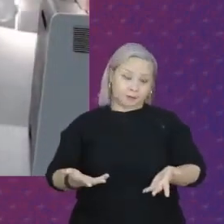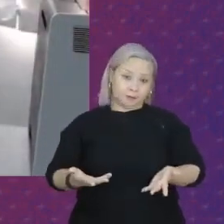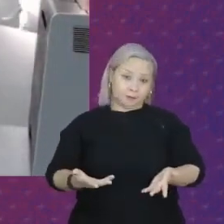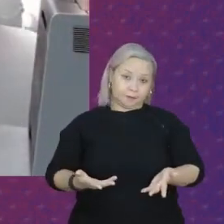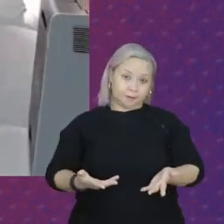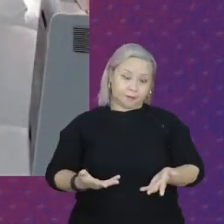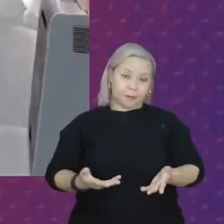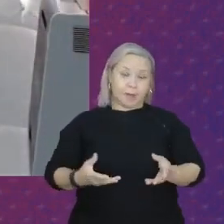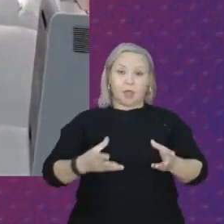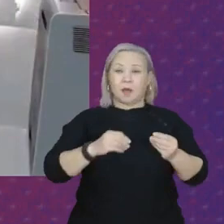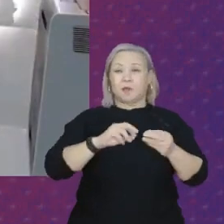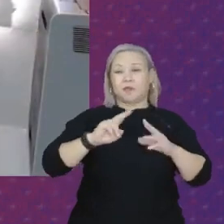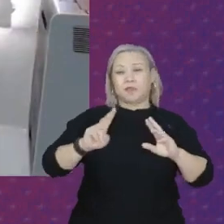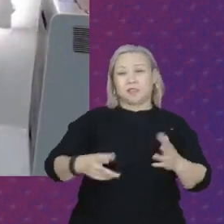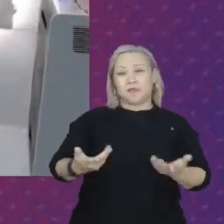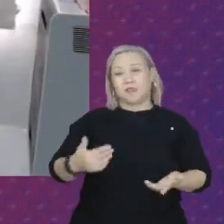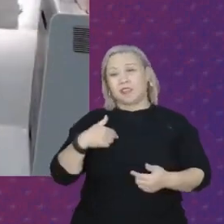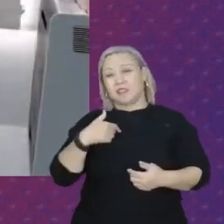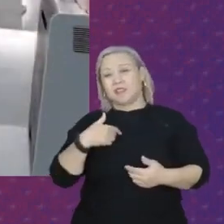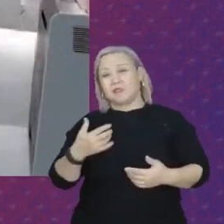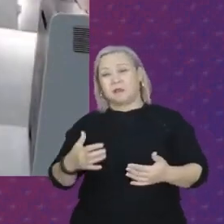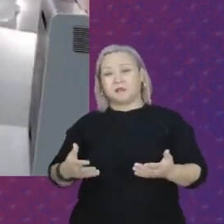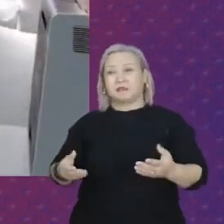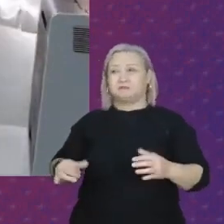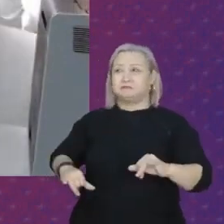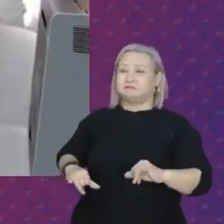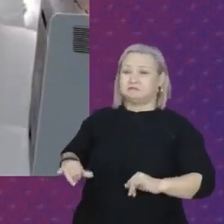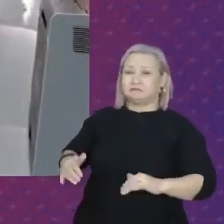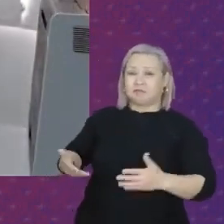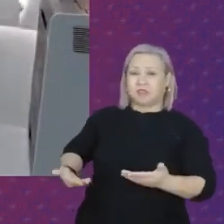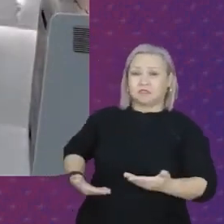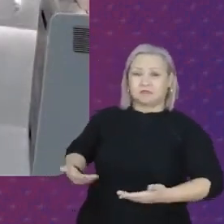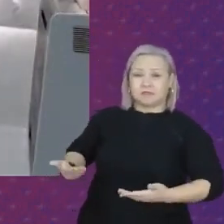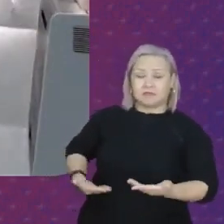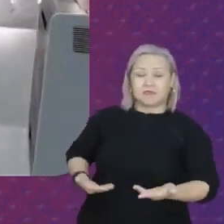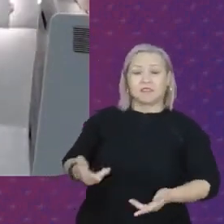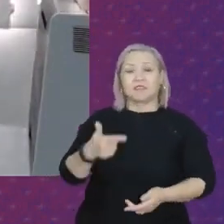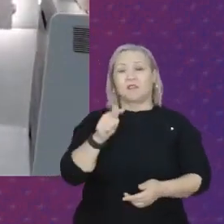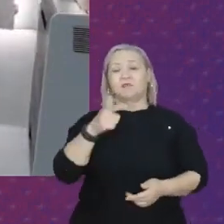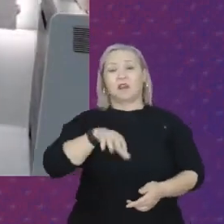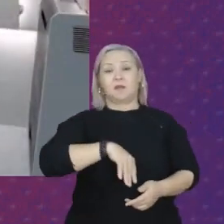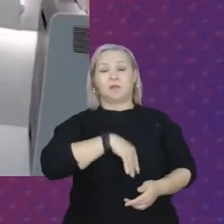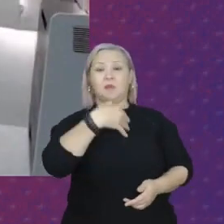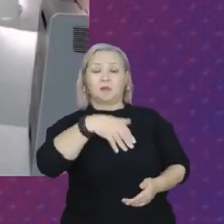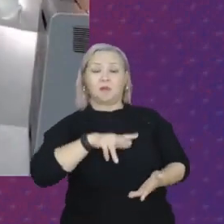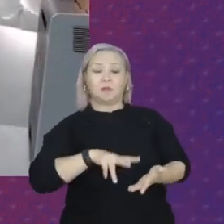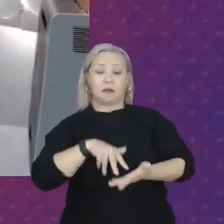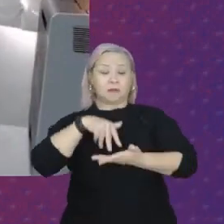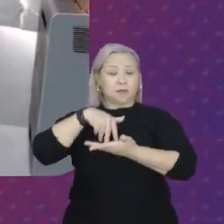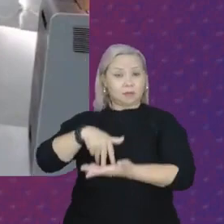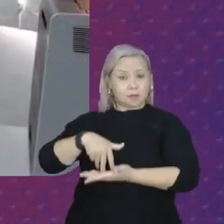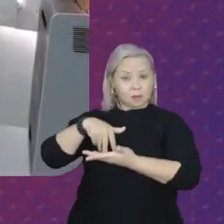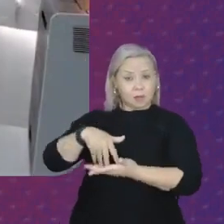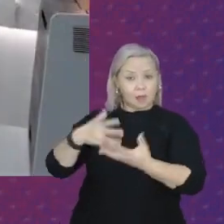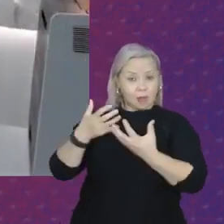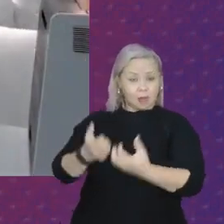vezes declinamos, muitas vezes não temos sequer a coragem, né, de nos colocarmos para a assunção desses